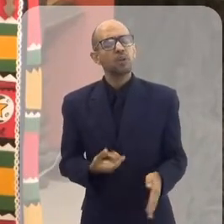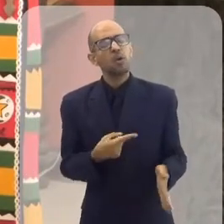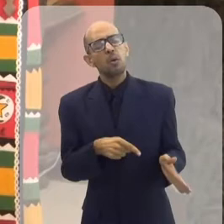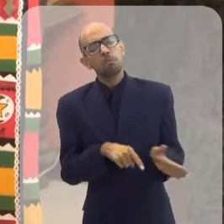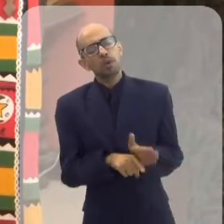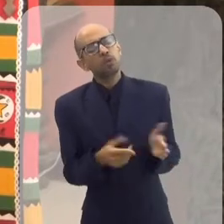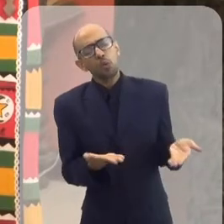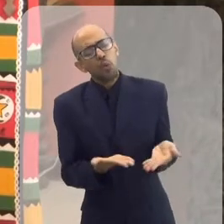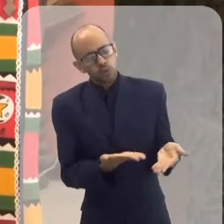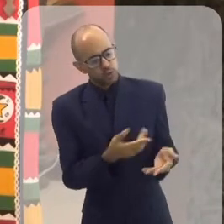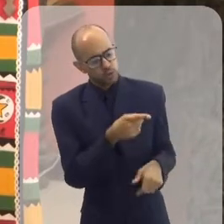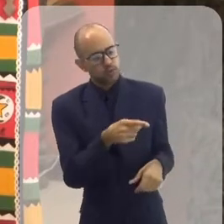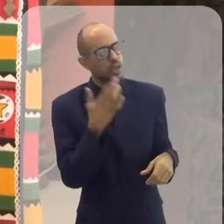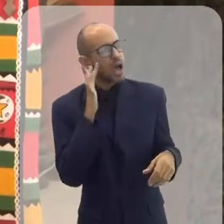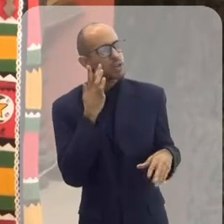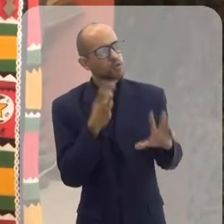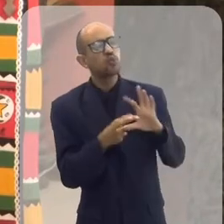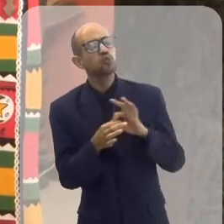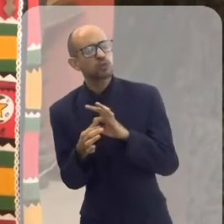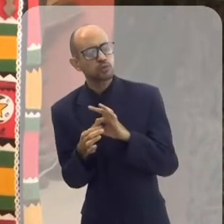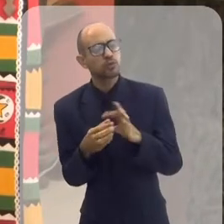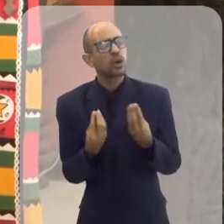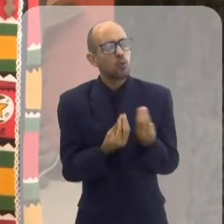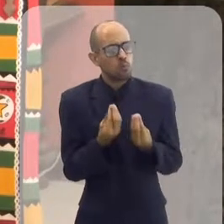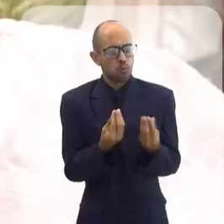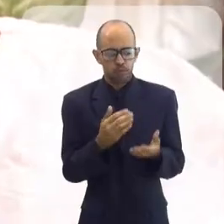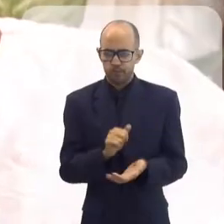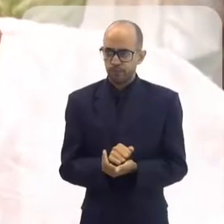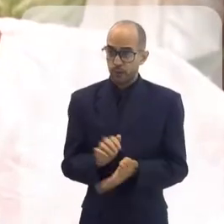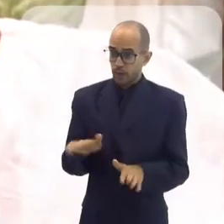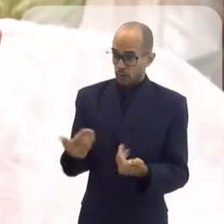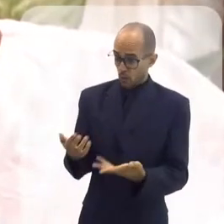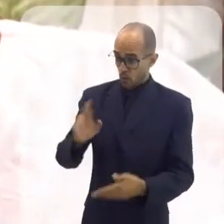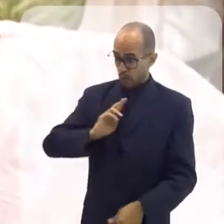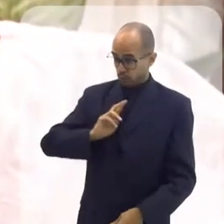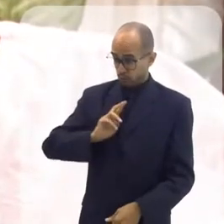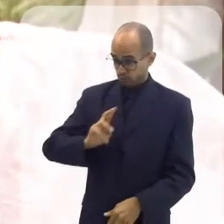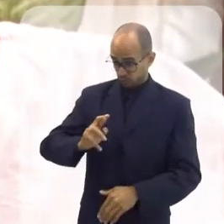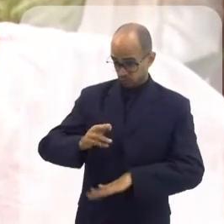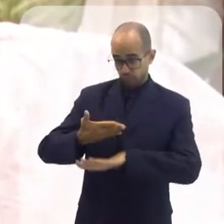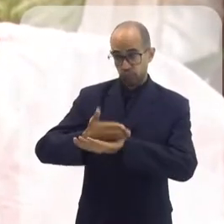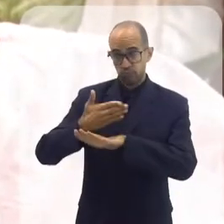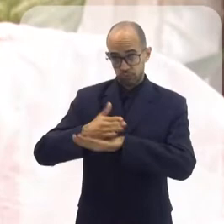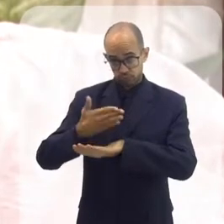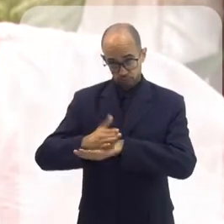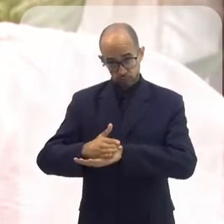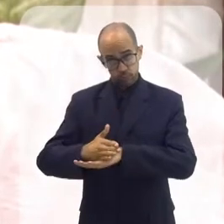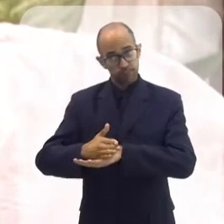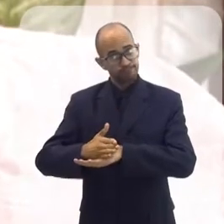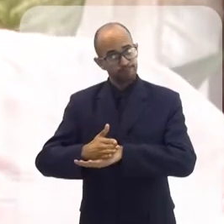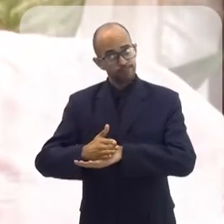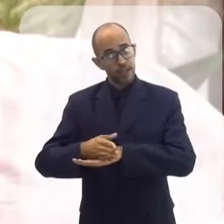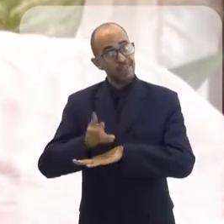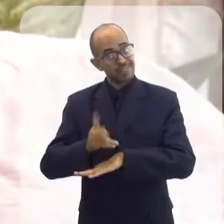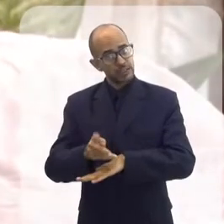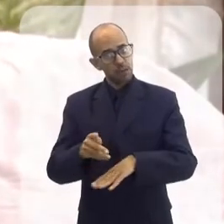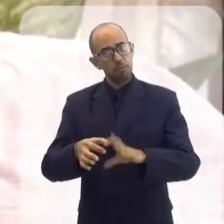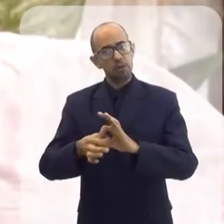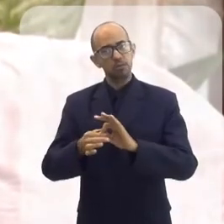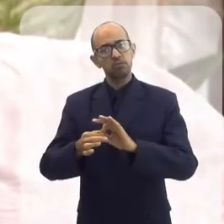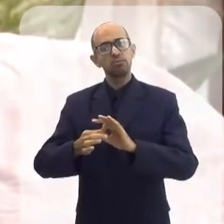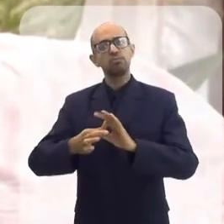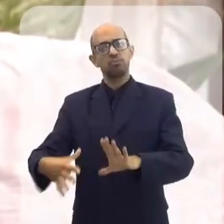ah e hoje como está a religiosidade é sempre